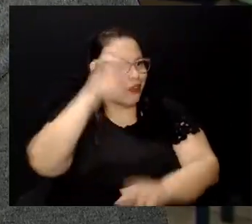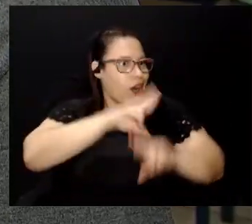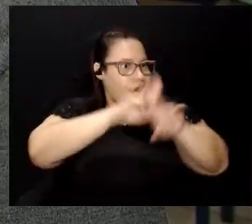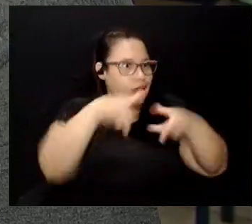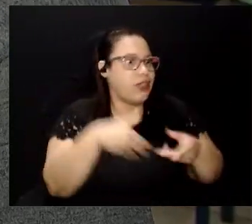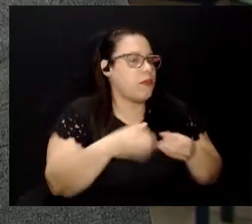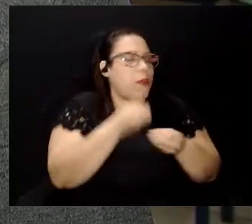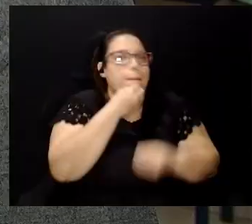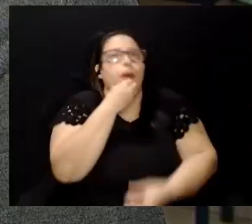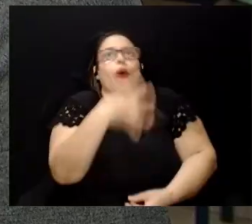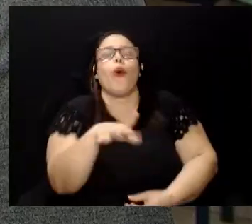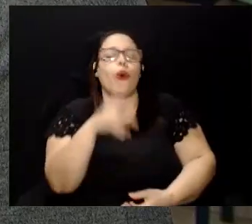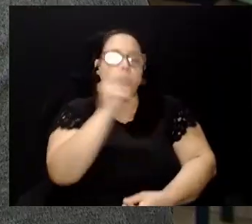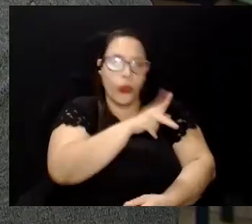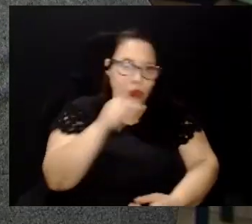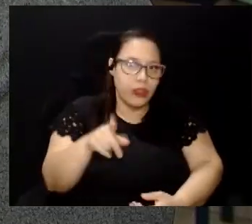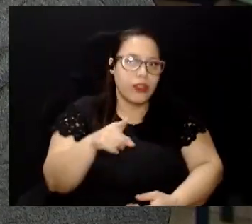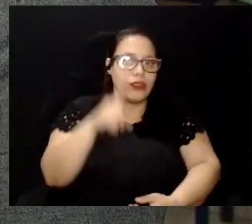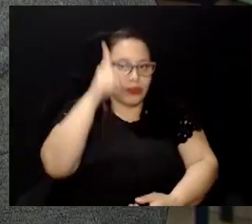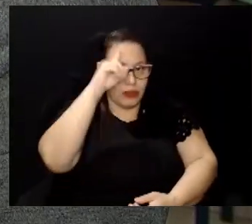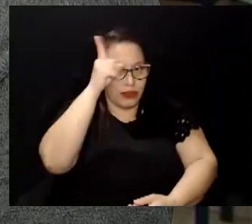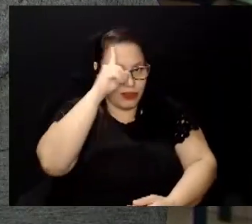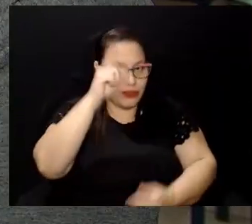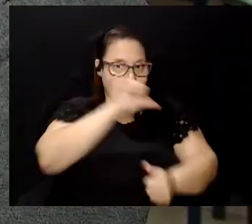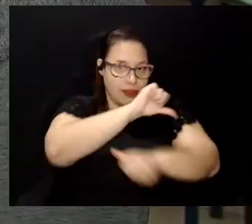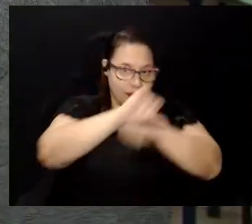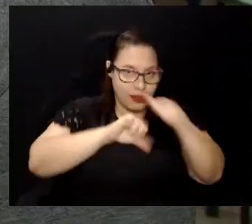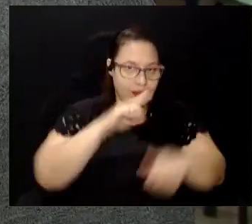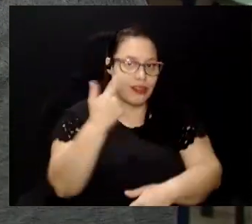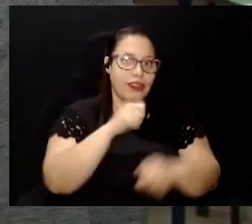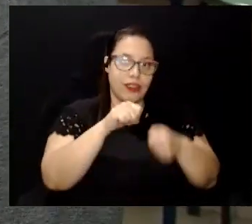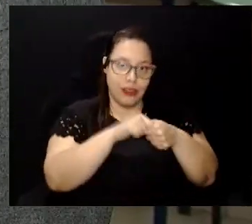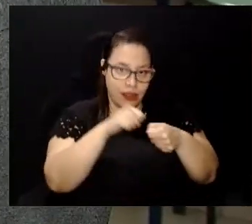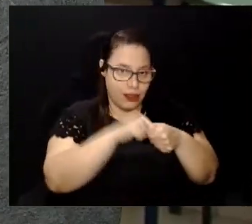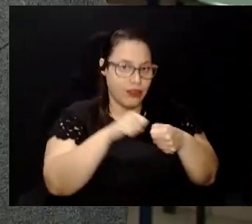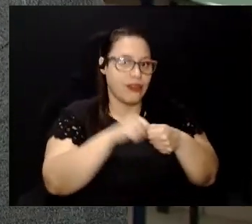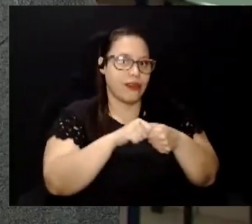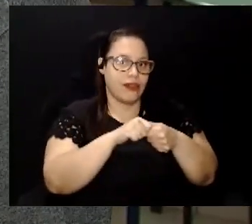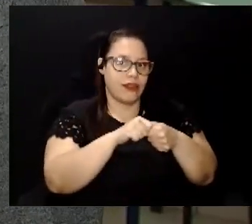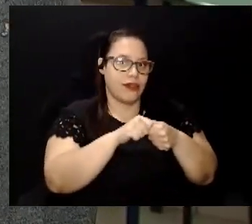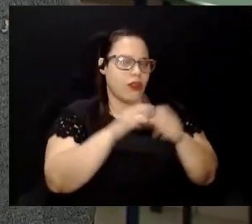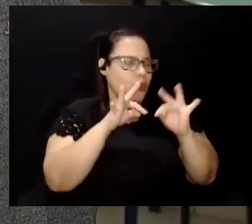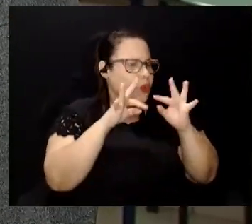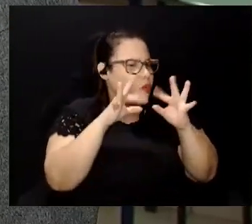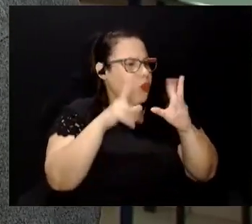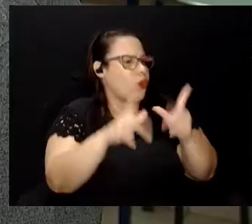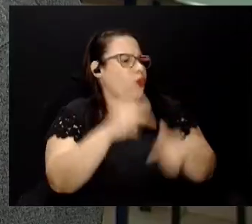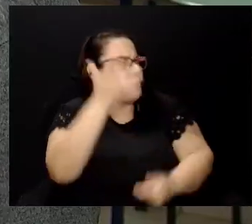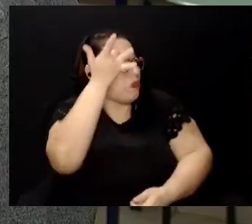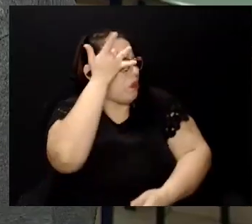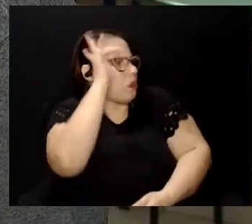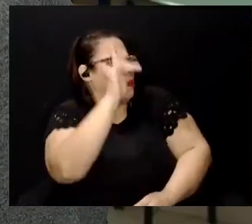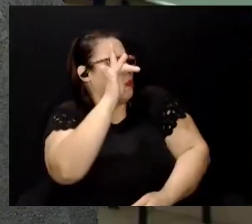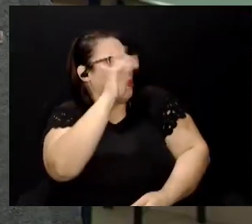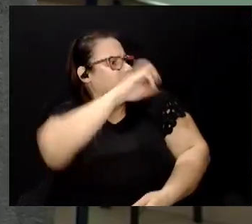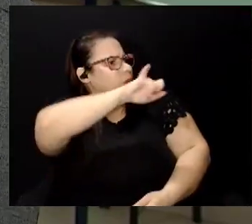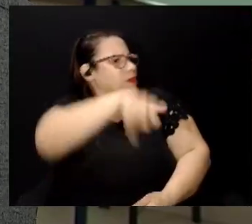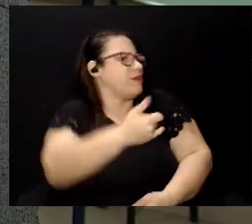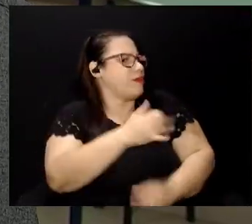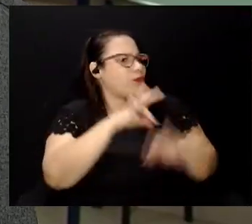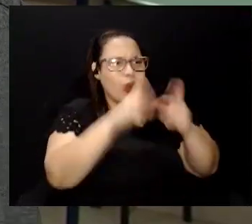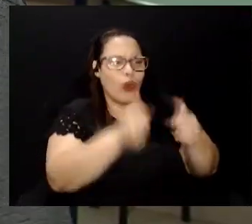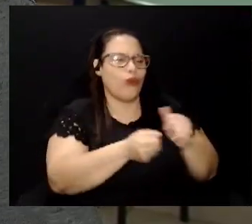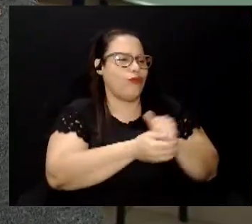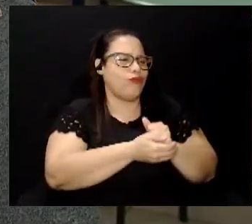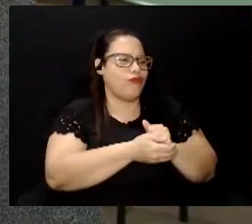uma coisa diferente, né? Nossa professora aqui, cada dia ela traz coisas diferentes pra gente fazer. E tudo, muita coisa que a gente não sabia, a gente